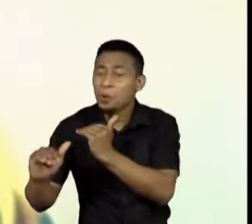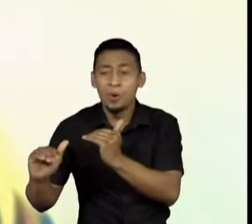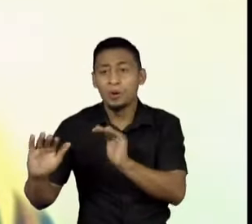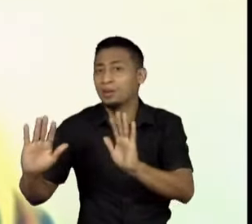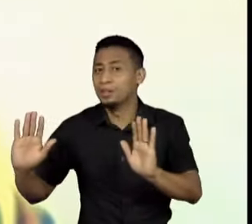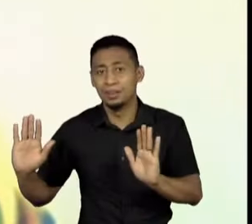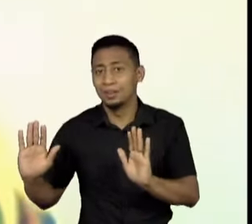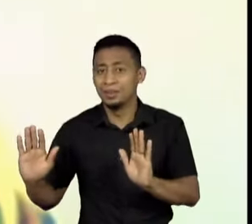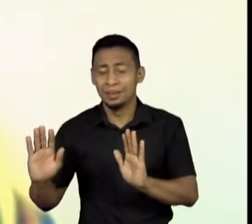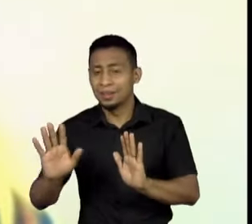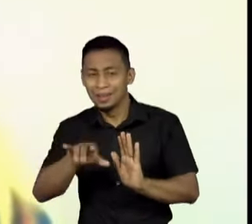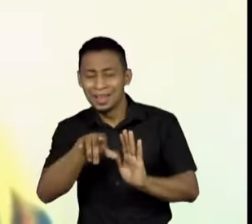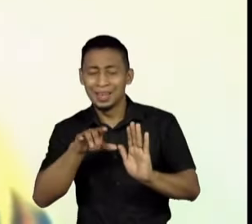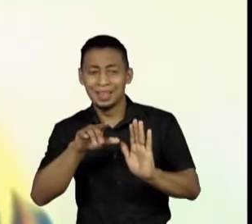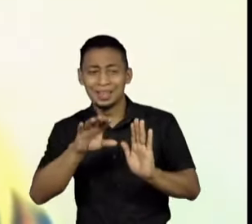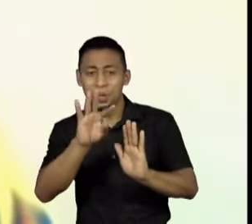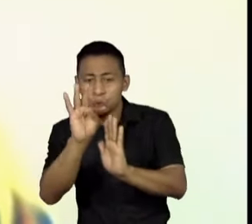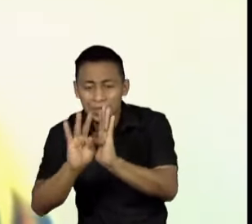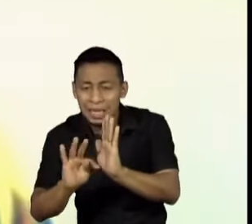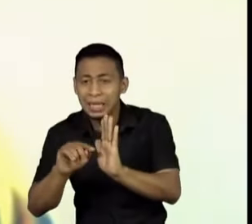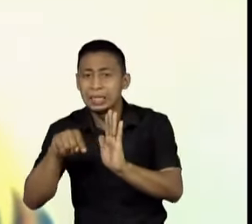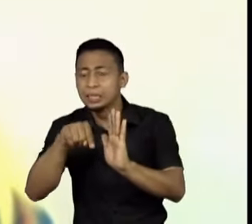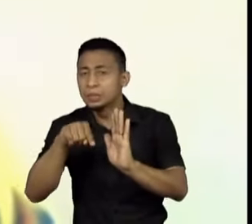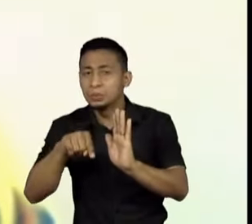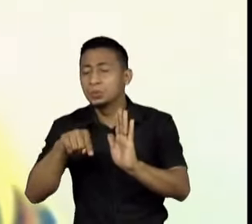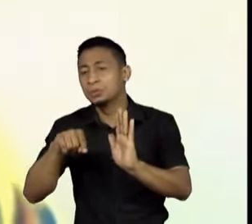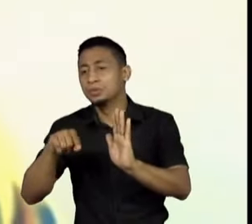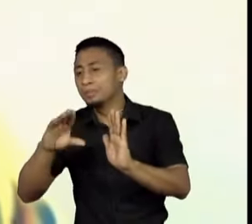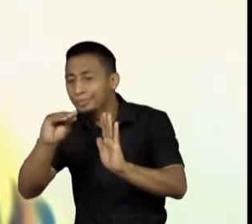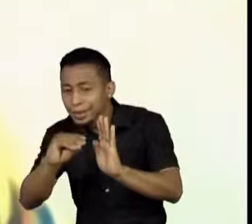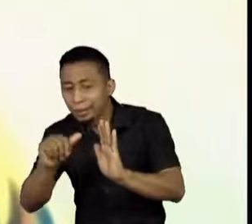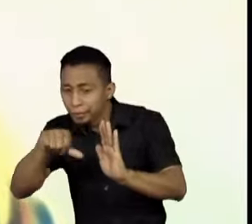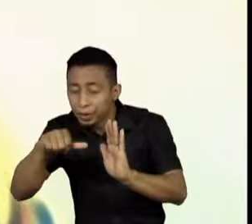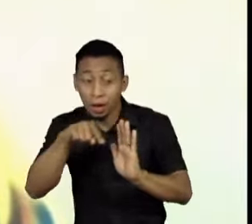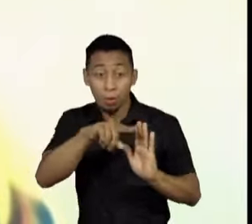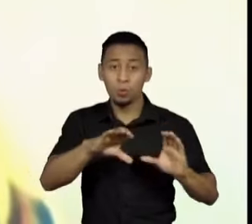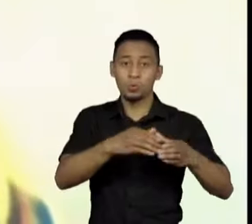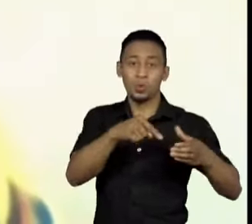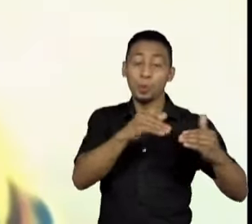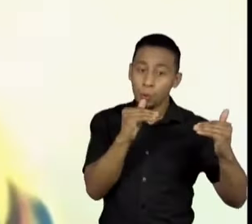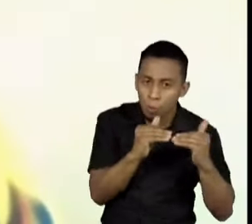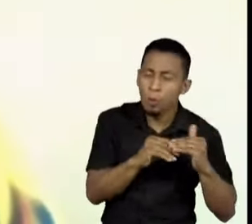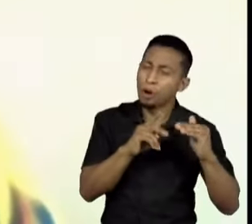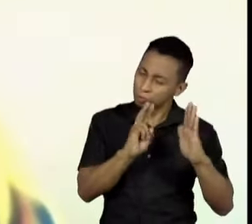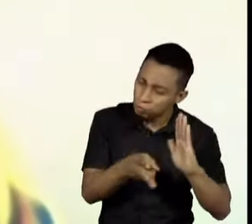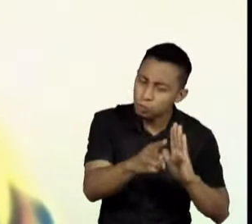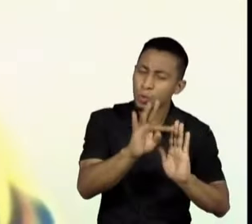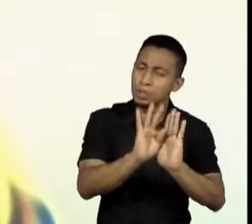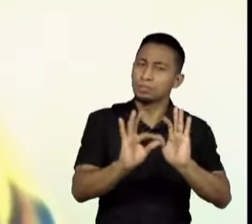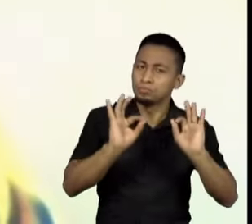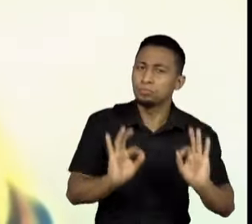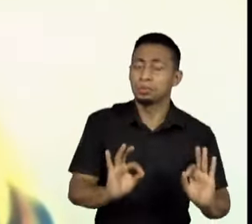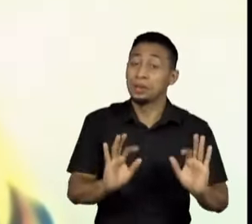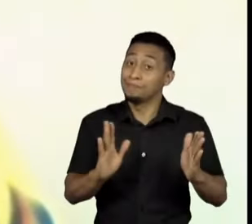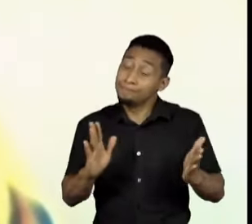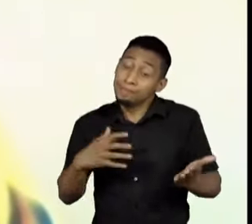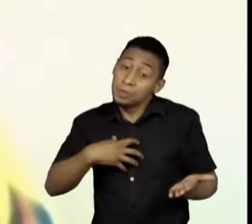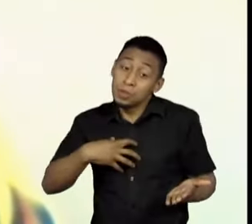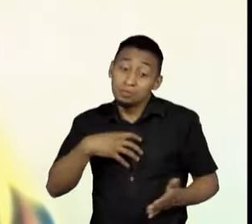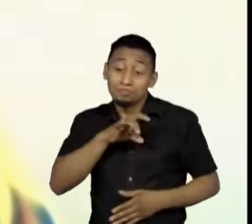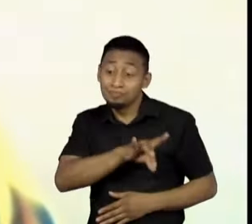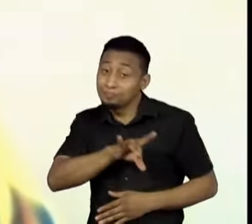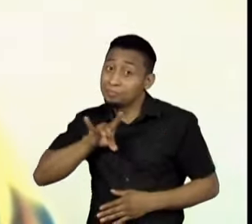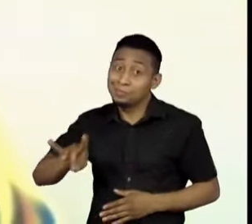deixar o texto de Carolina fluir. Eu vejo duas maneiras, ou mais maneiras de